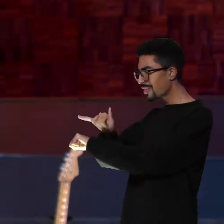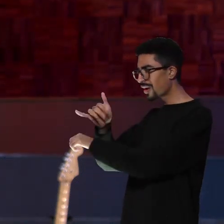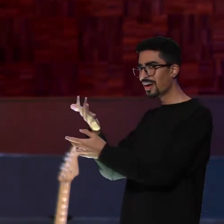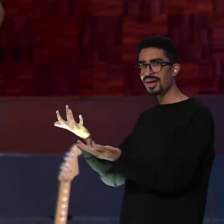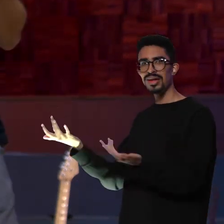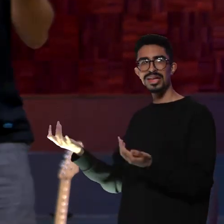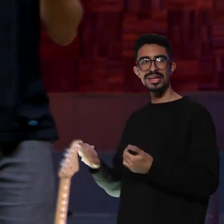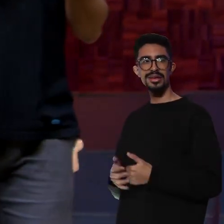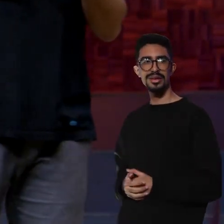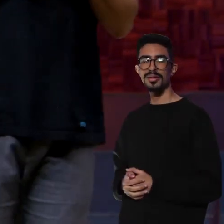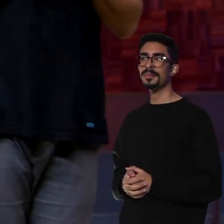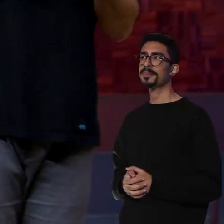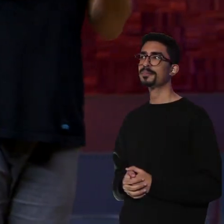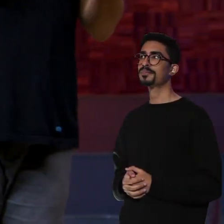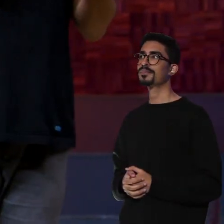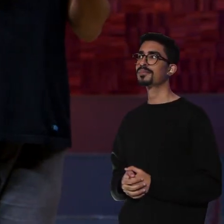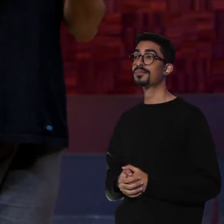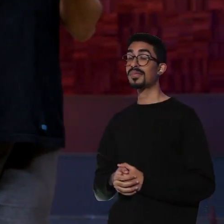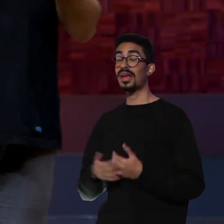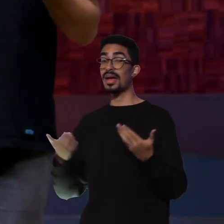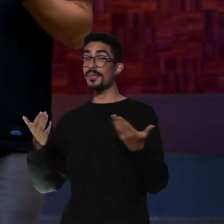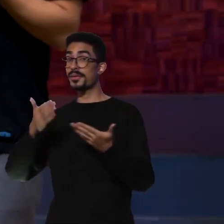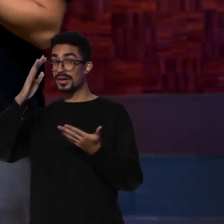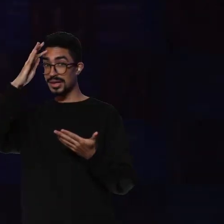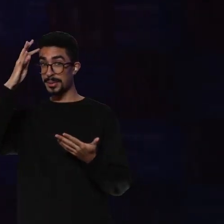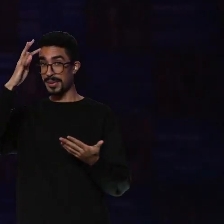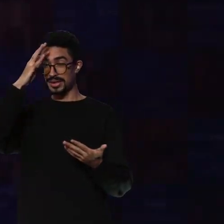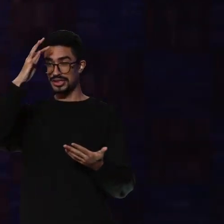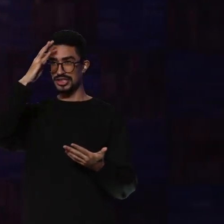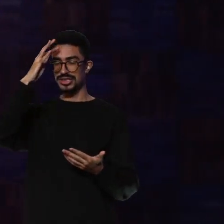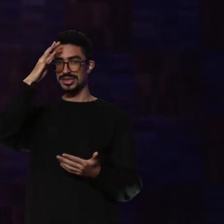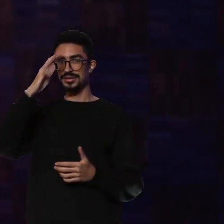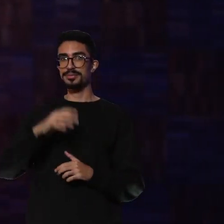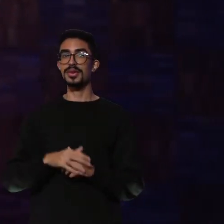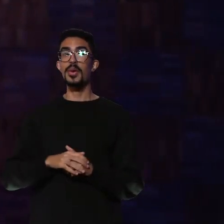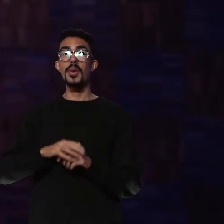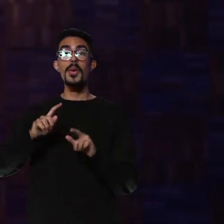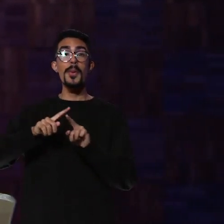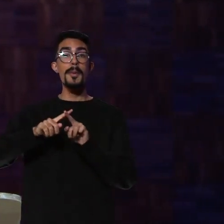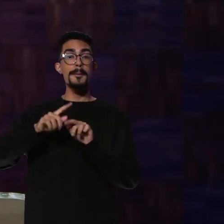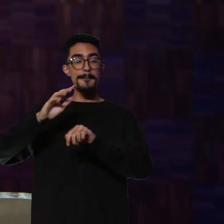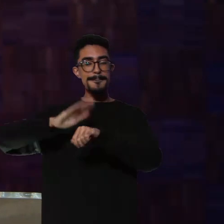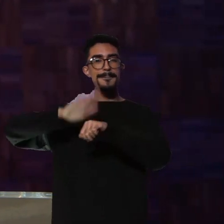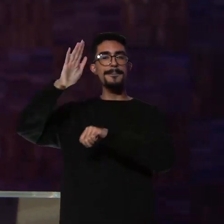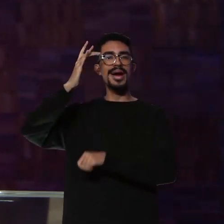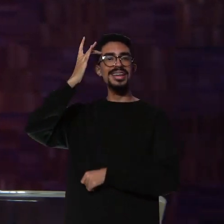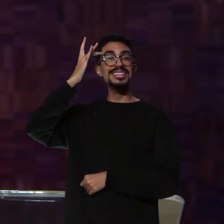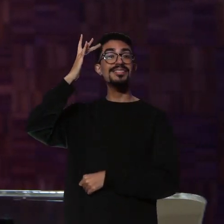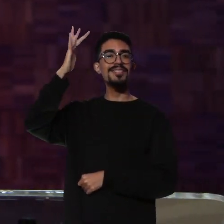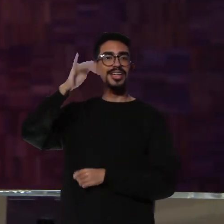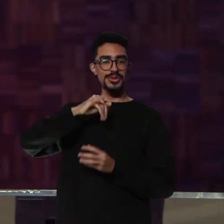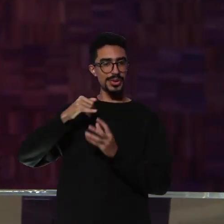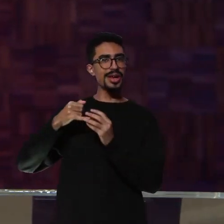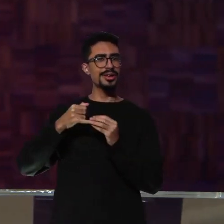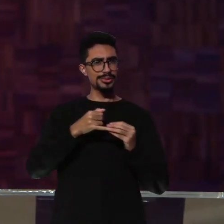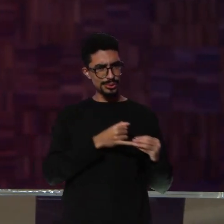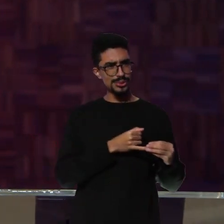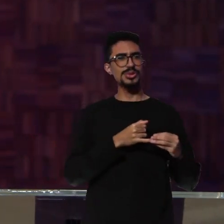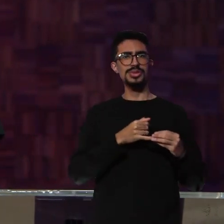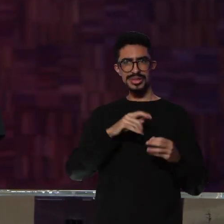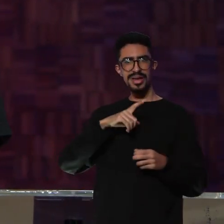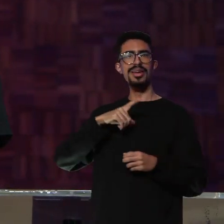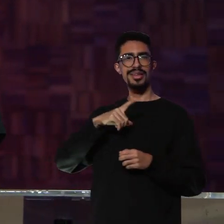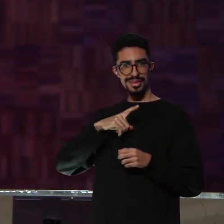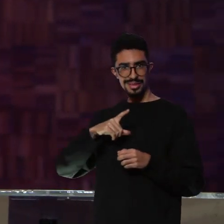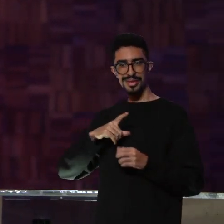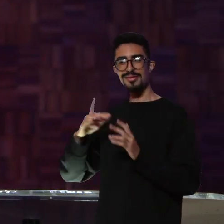eu fosse avaliar a situação humanamente falando, o mais fácil, na verdade, era simplesmente José ter tido um caso com ela e tentando esconder